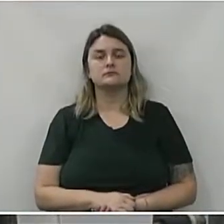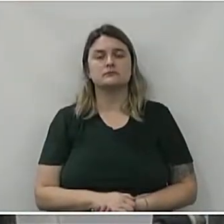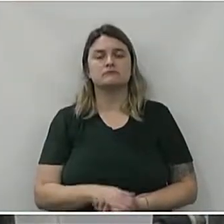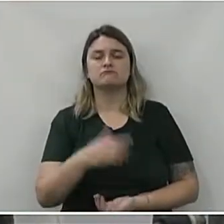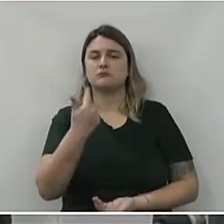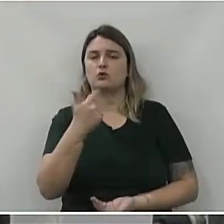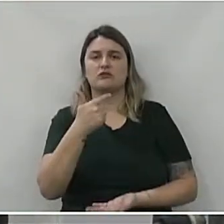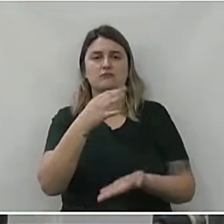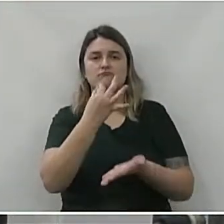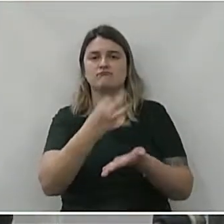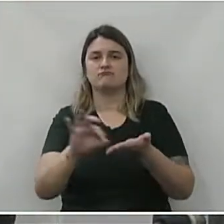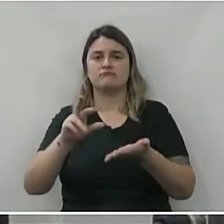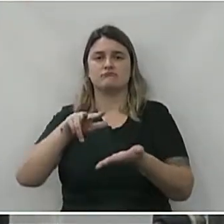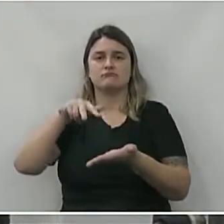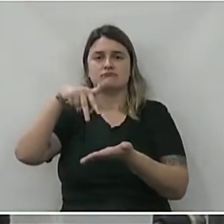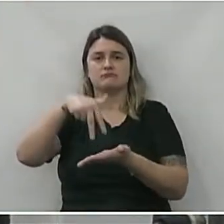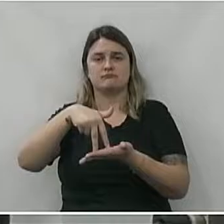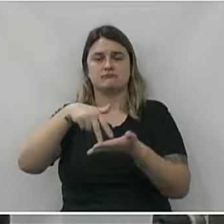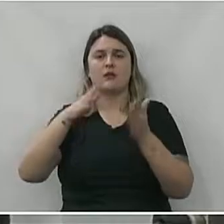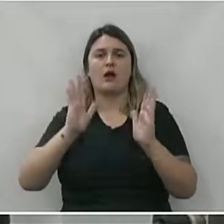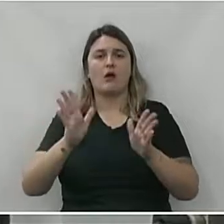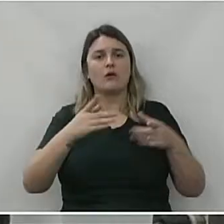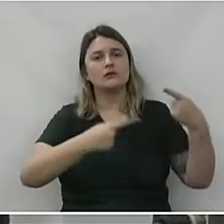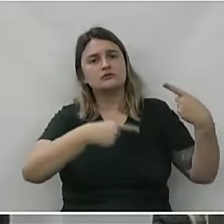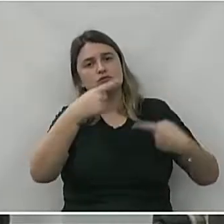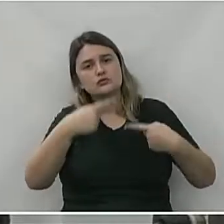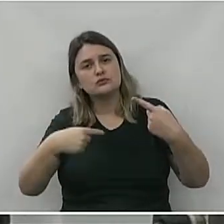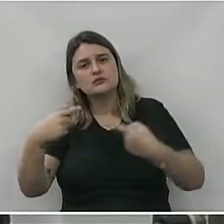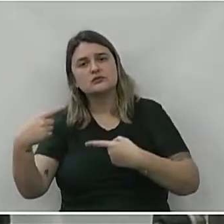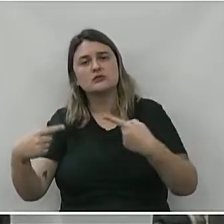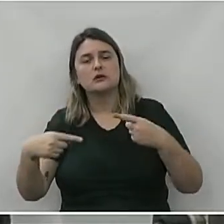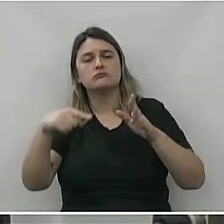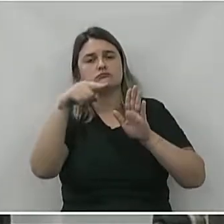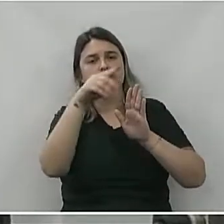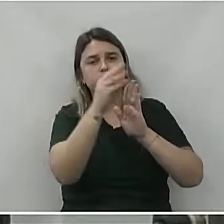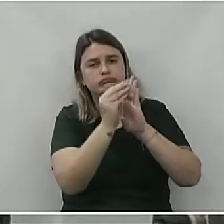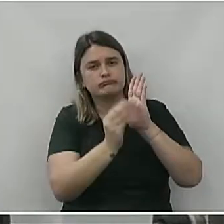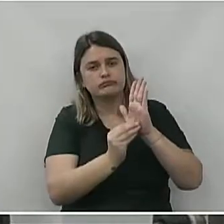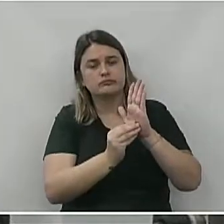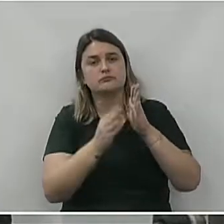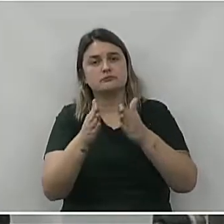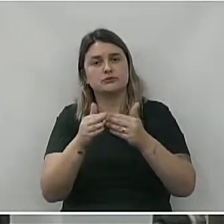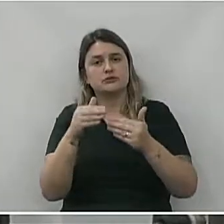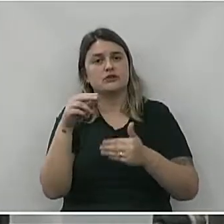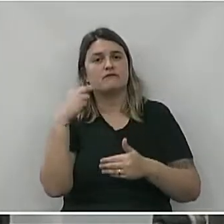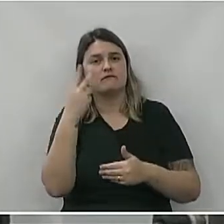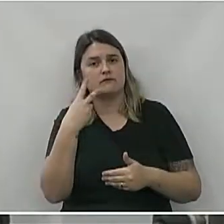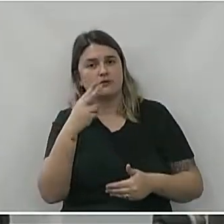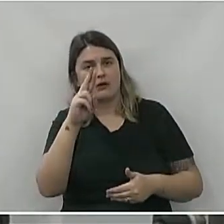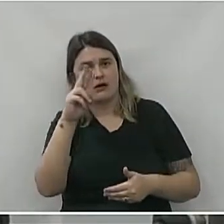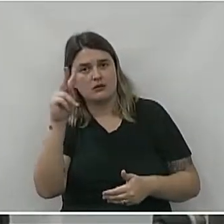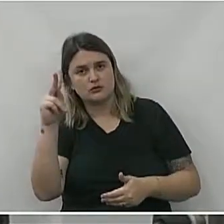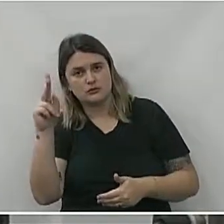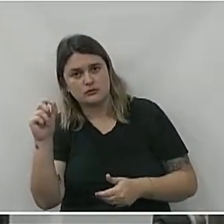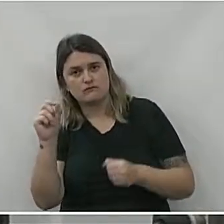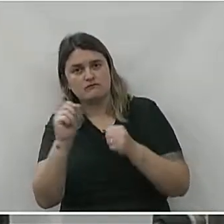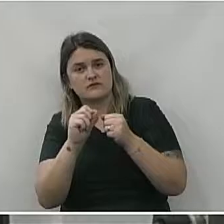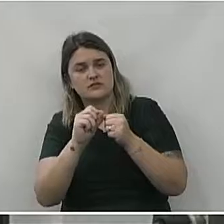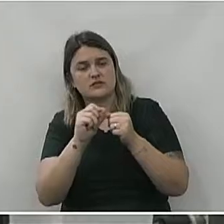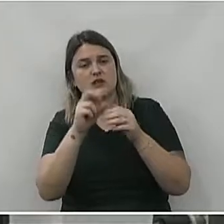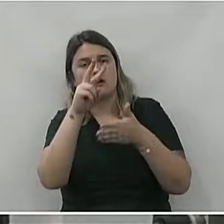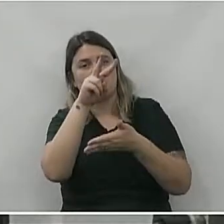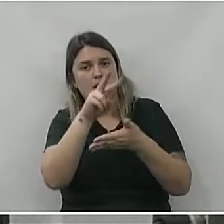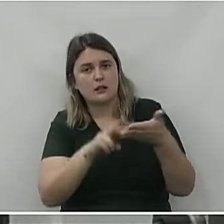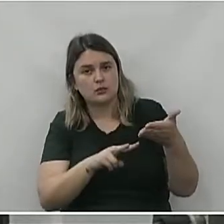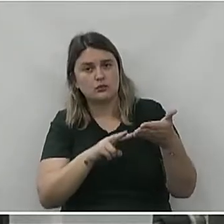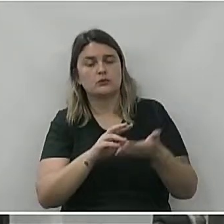Não havendo mais inscrição para a tribuna, passamos de imediato à ordem do dia. Solicito ao vereador Valdecir Rático para que